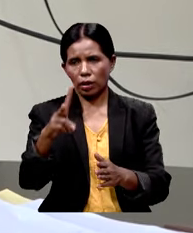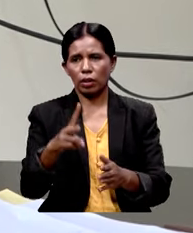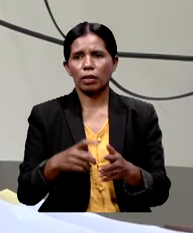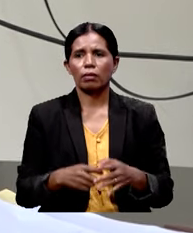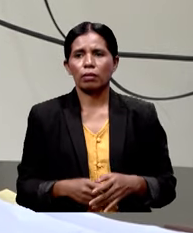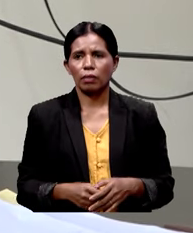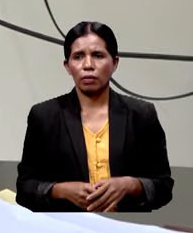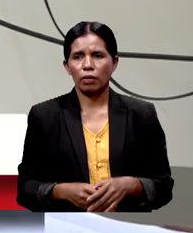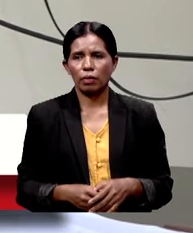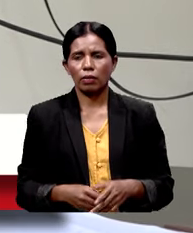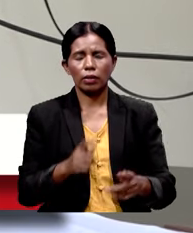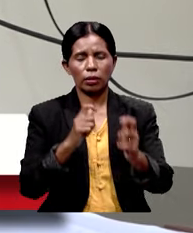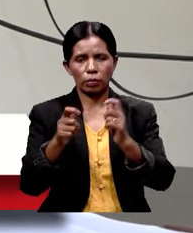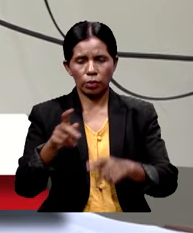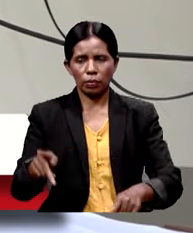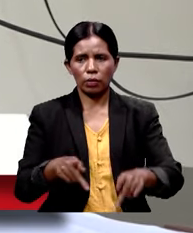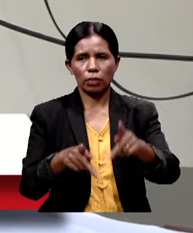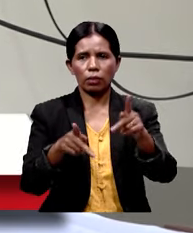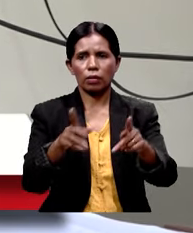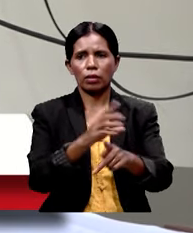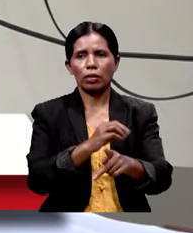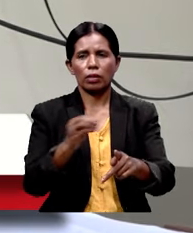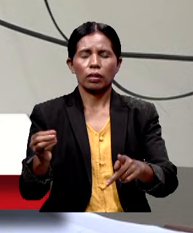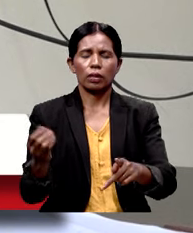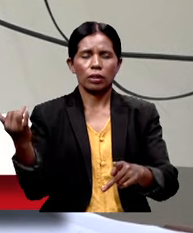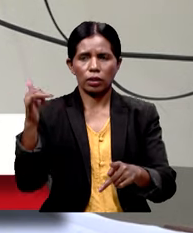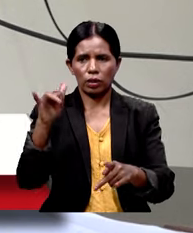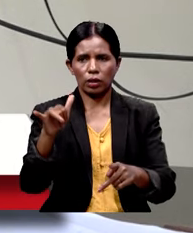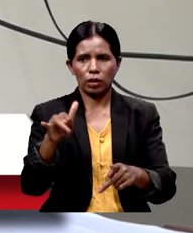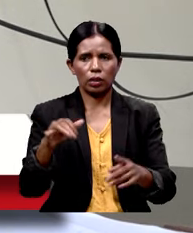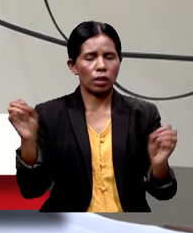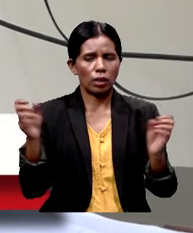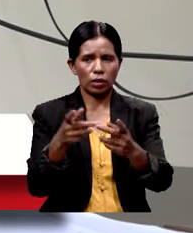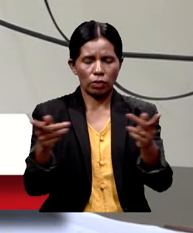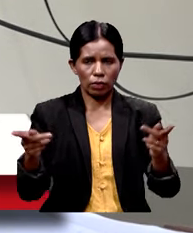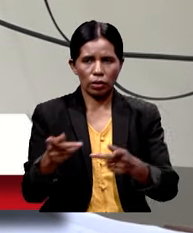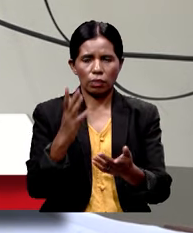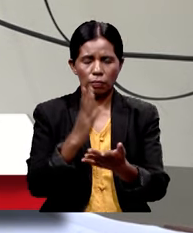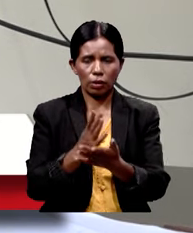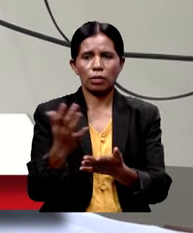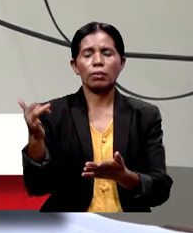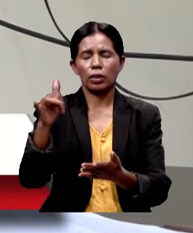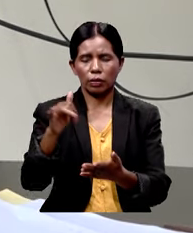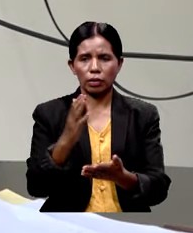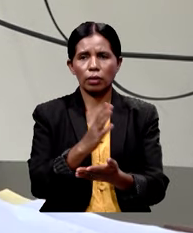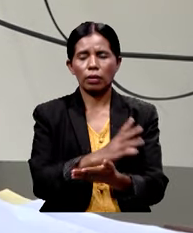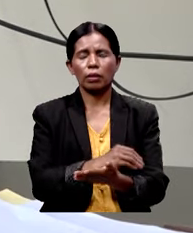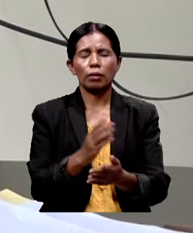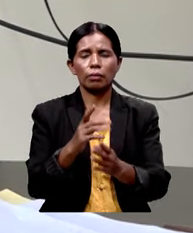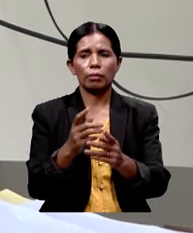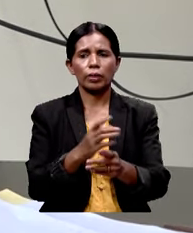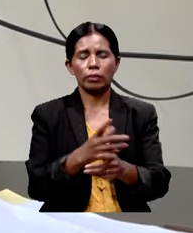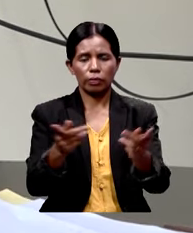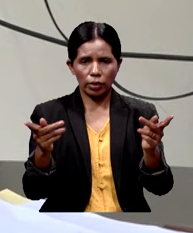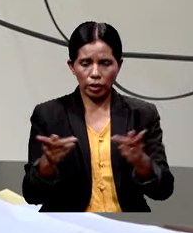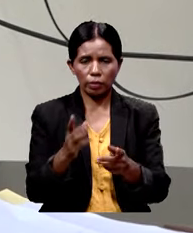recata transporte público na civil interurbano ser nem ser lá ia fato em paragem próprio basira né então ita precisa terminar agora